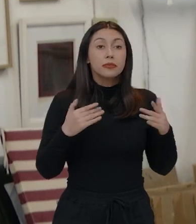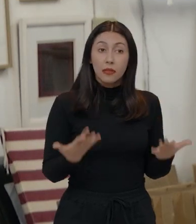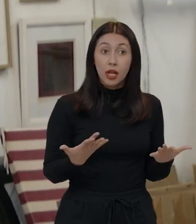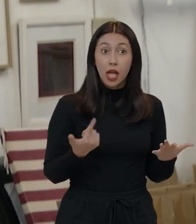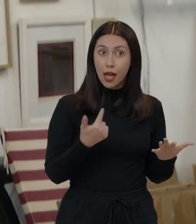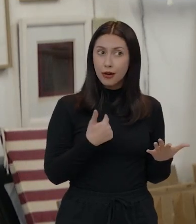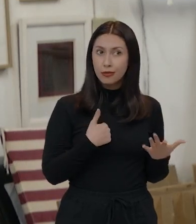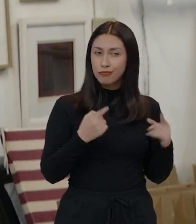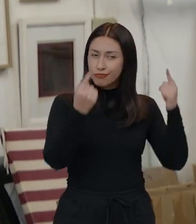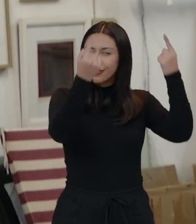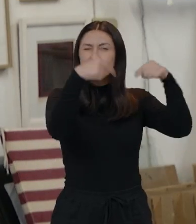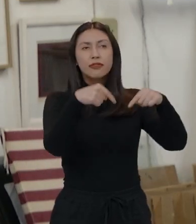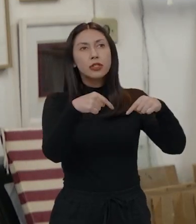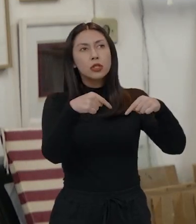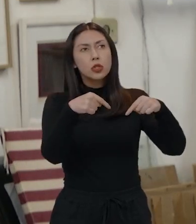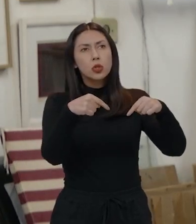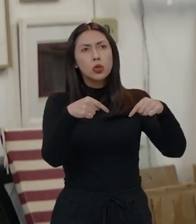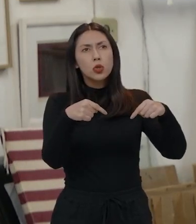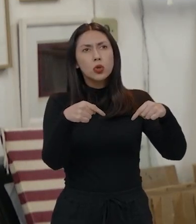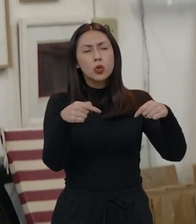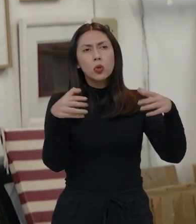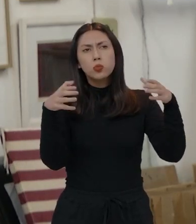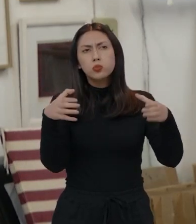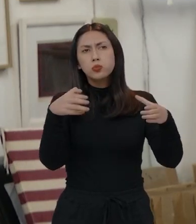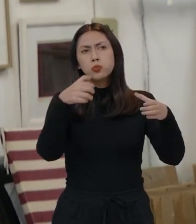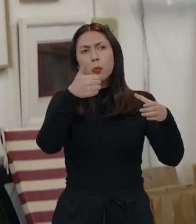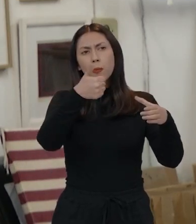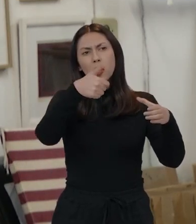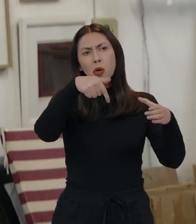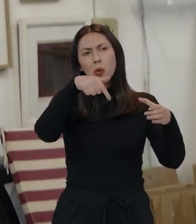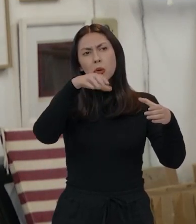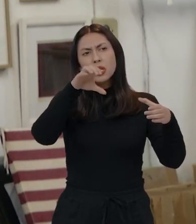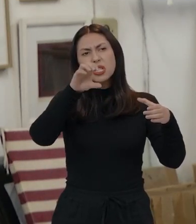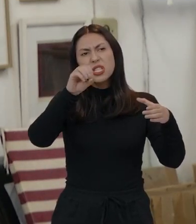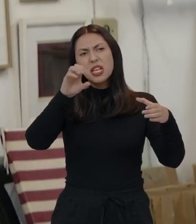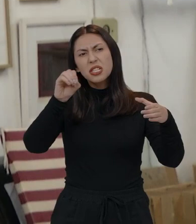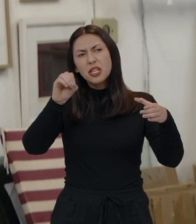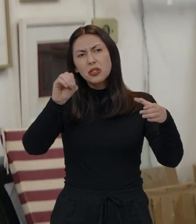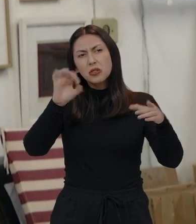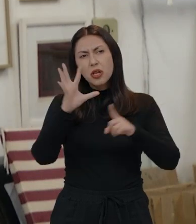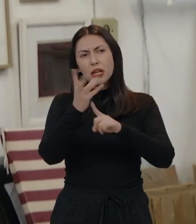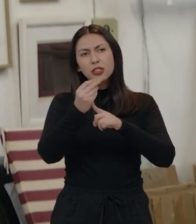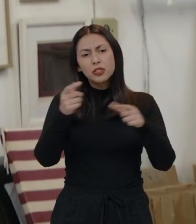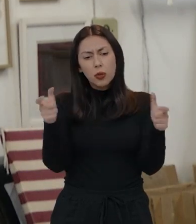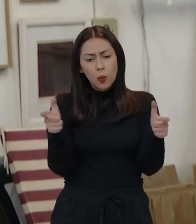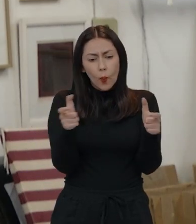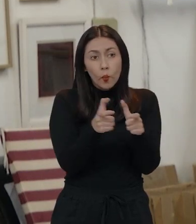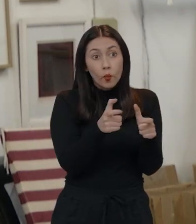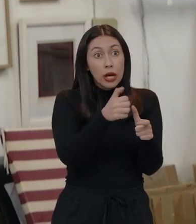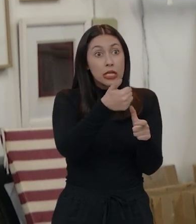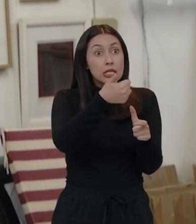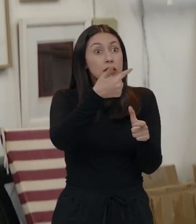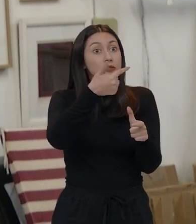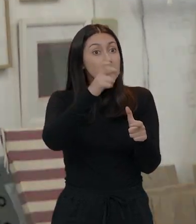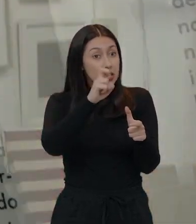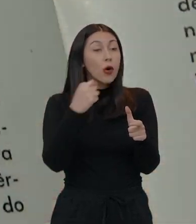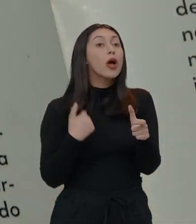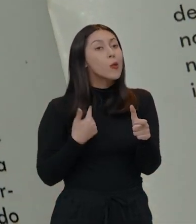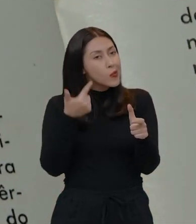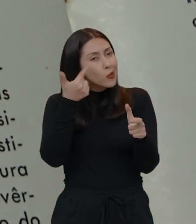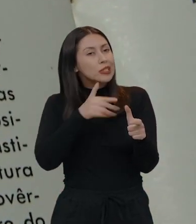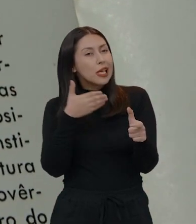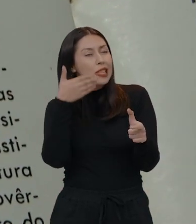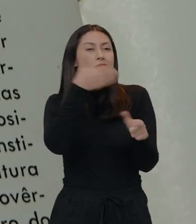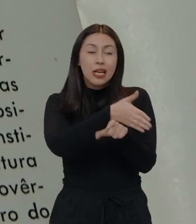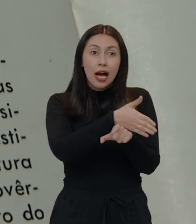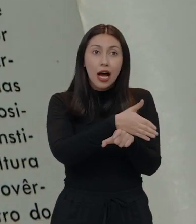Aí concorri, foram 1.700 e poucos artistas para selecionar 125. Eu peguei e entrei nessa seleção.